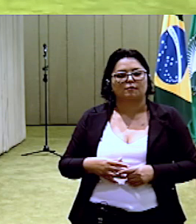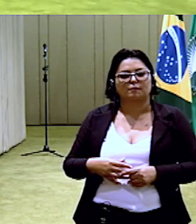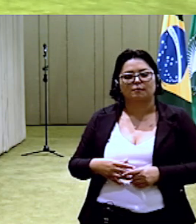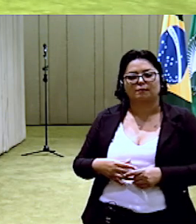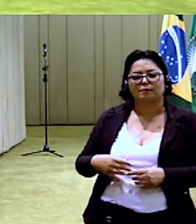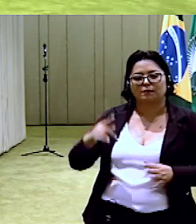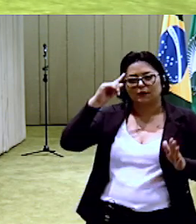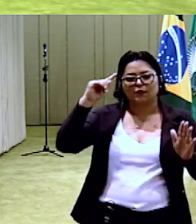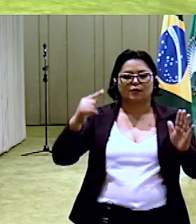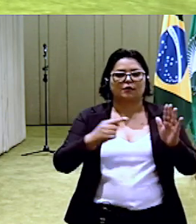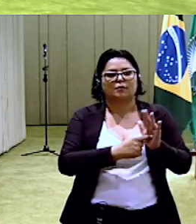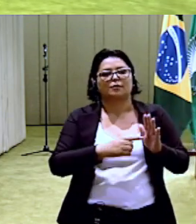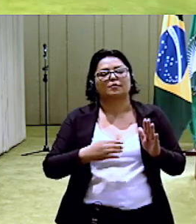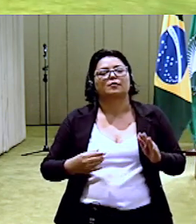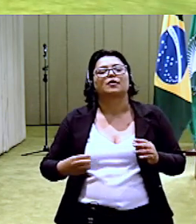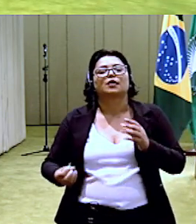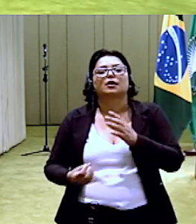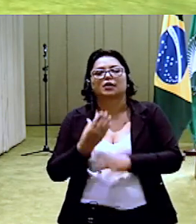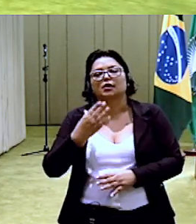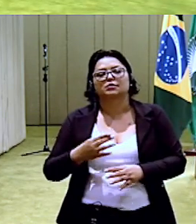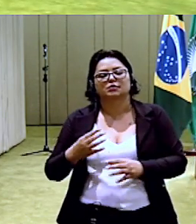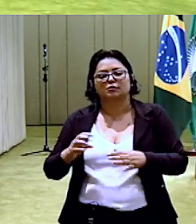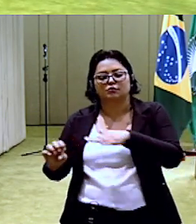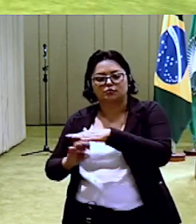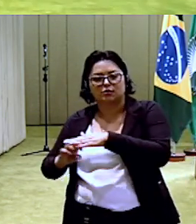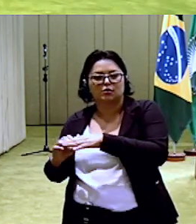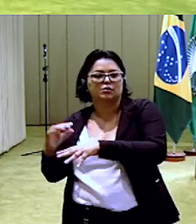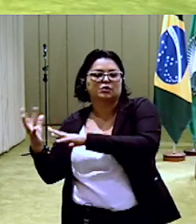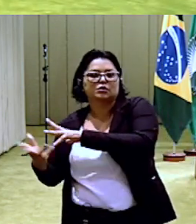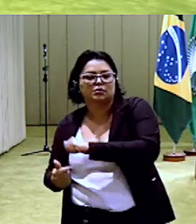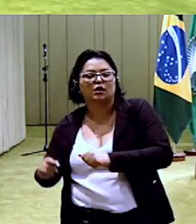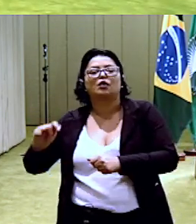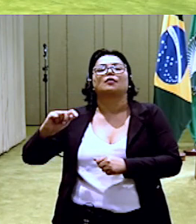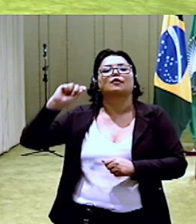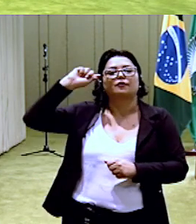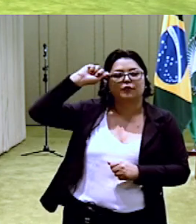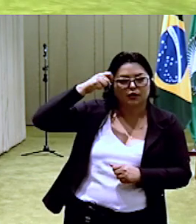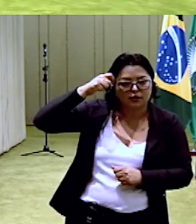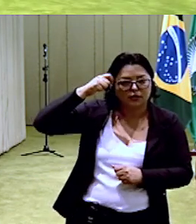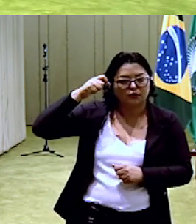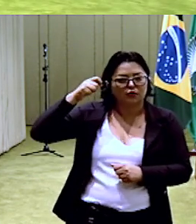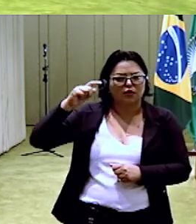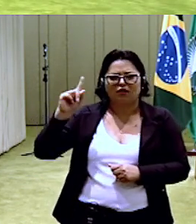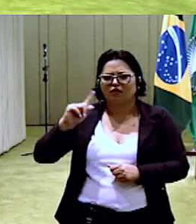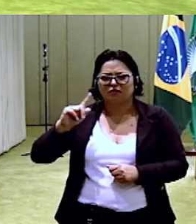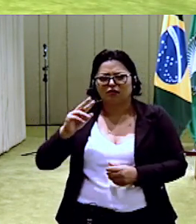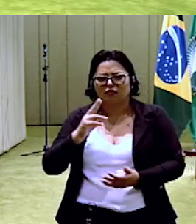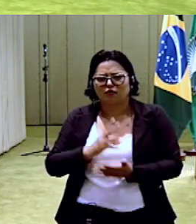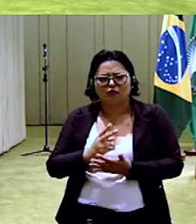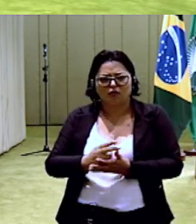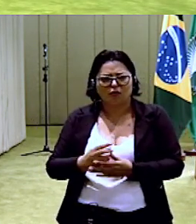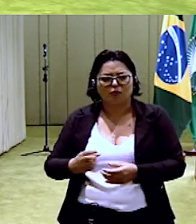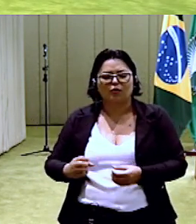a criação de muito mais empresas transnacionais africanas. Né? Transnacionais africanas não é a mesma forma que